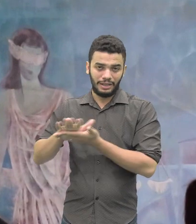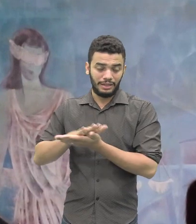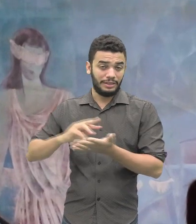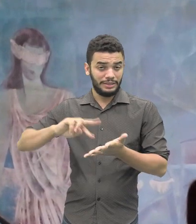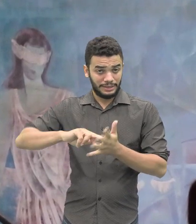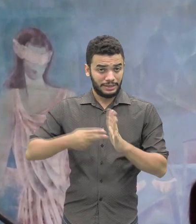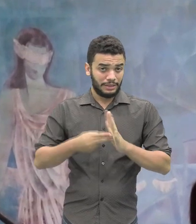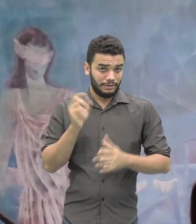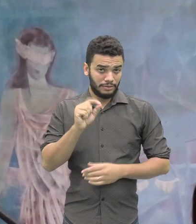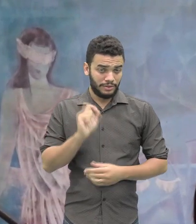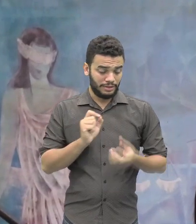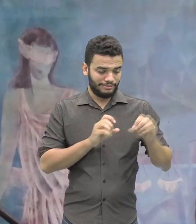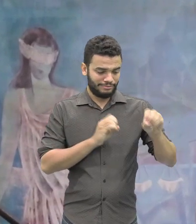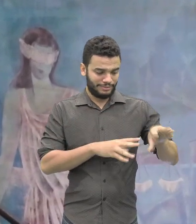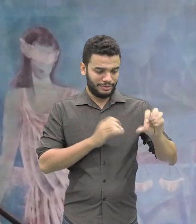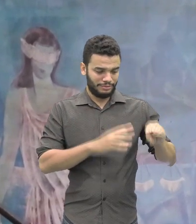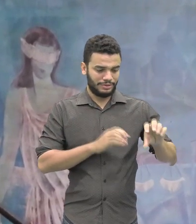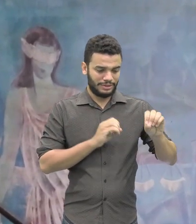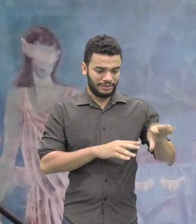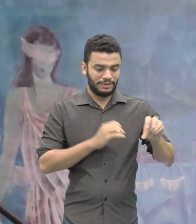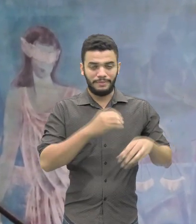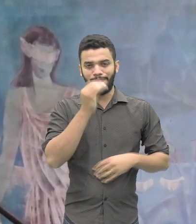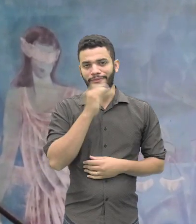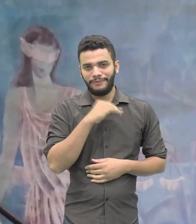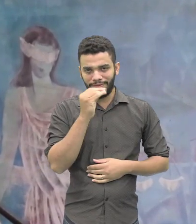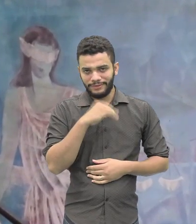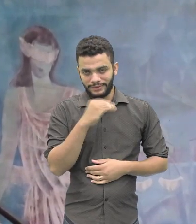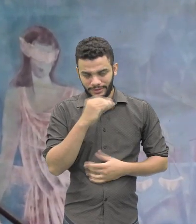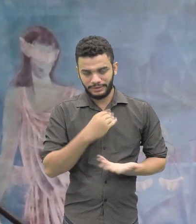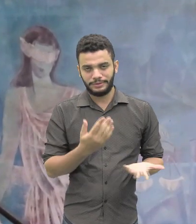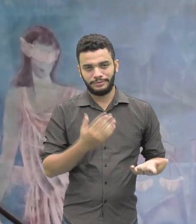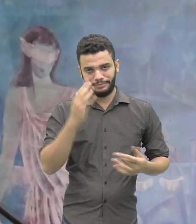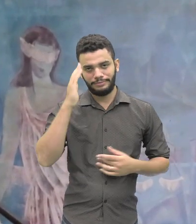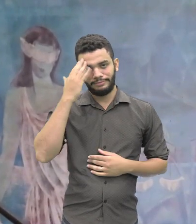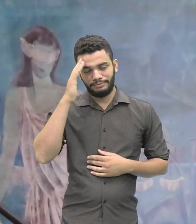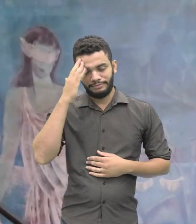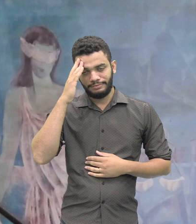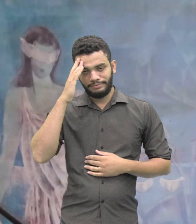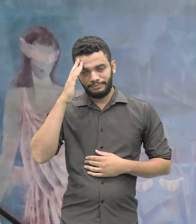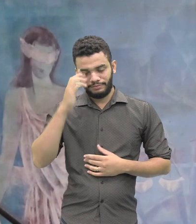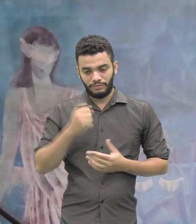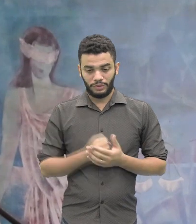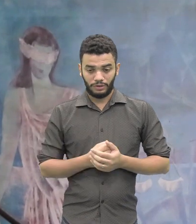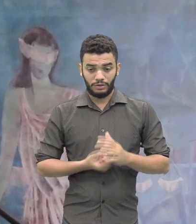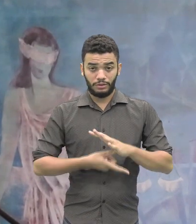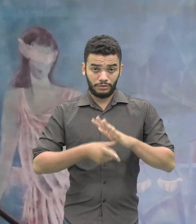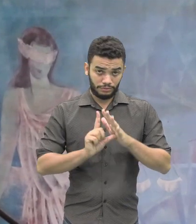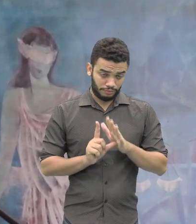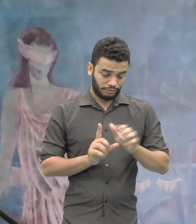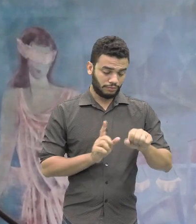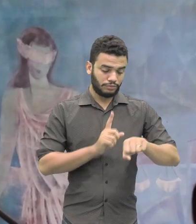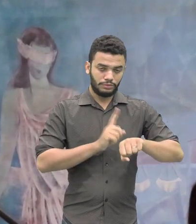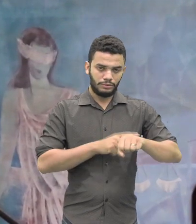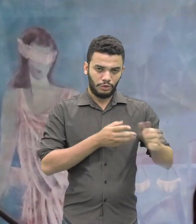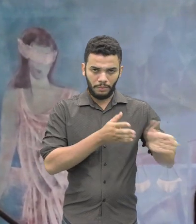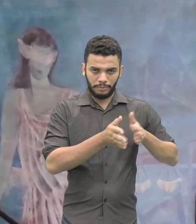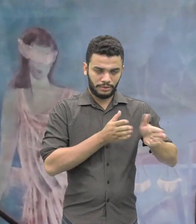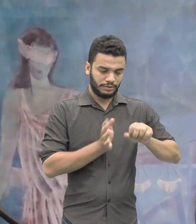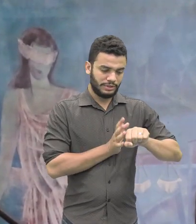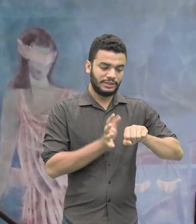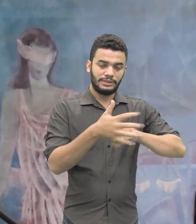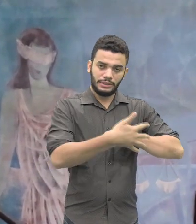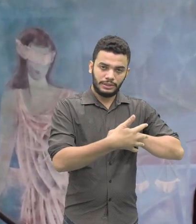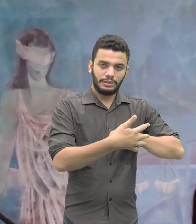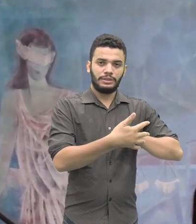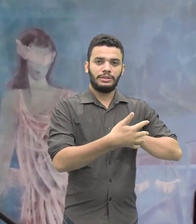ela passa no momento da pandemia quando nós somos para colocar as aulas da TV aberta ela passa